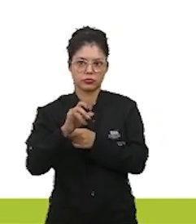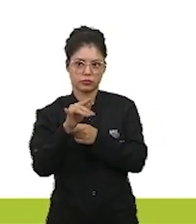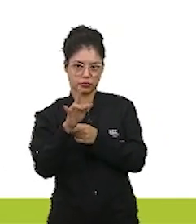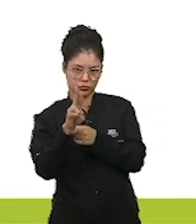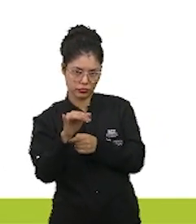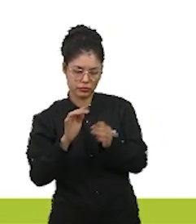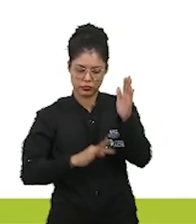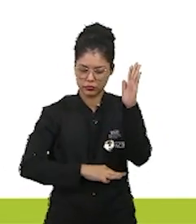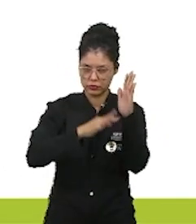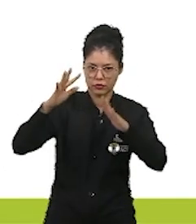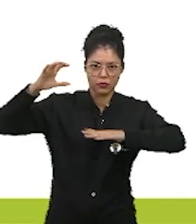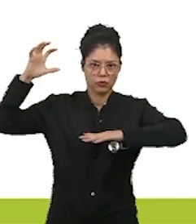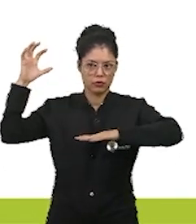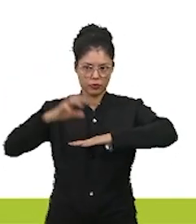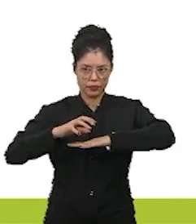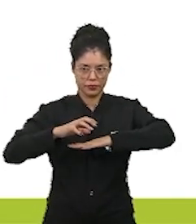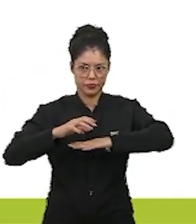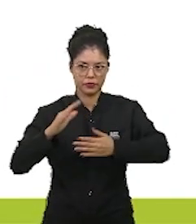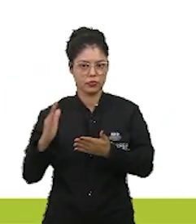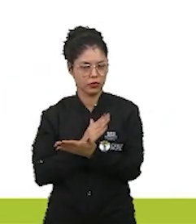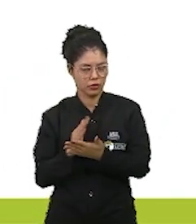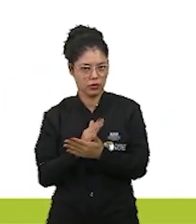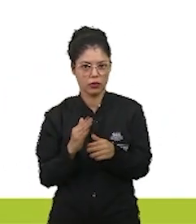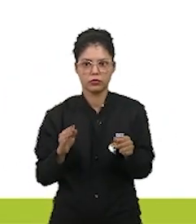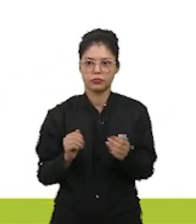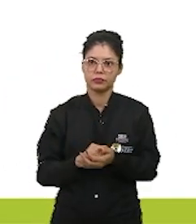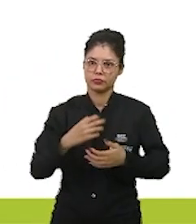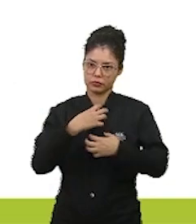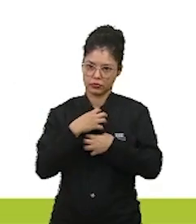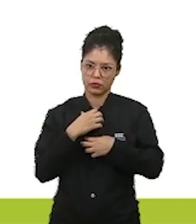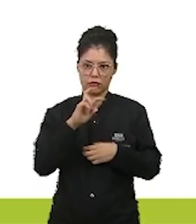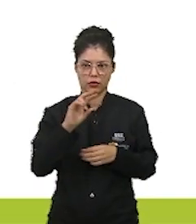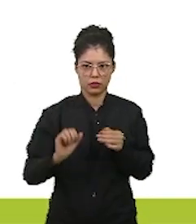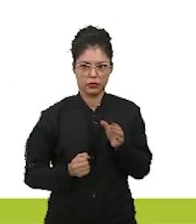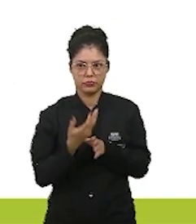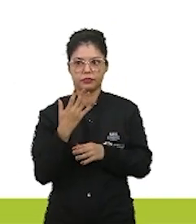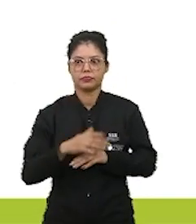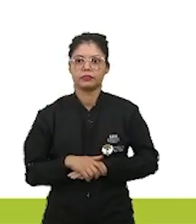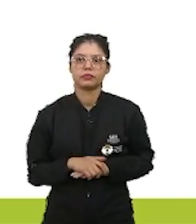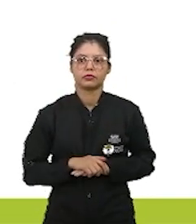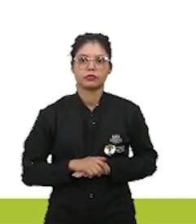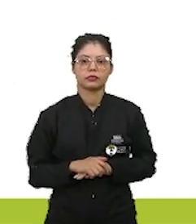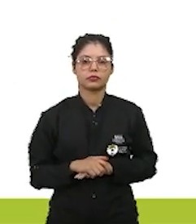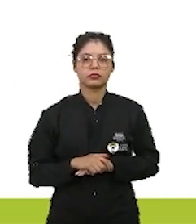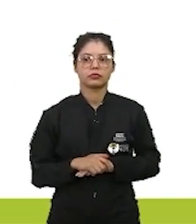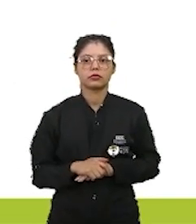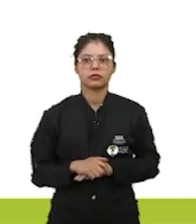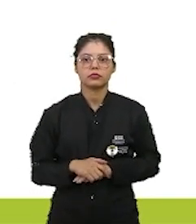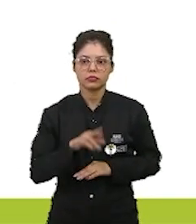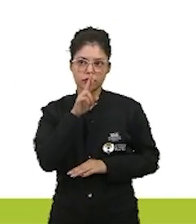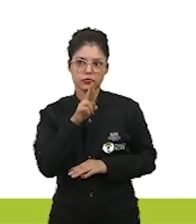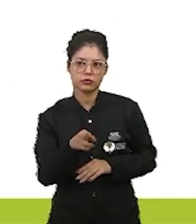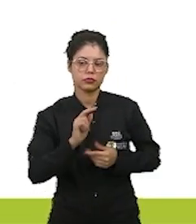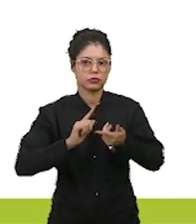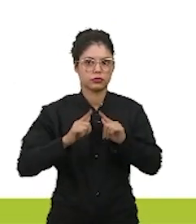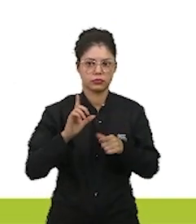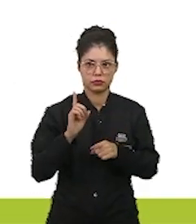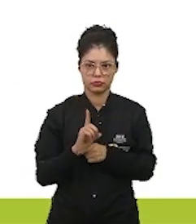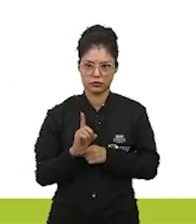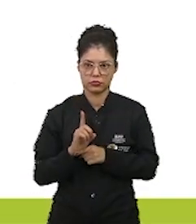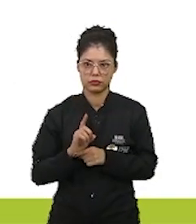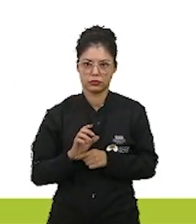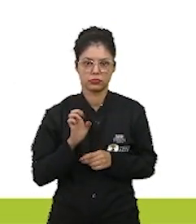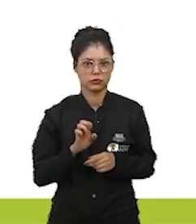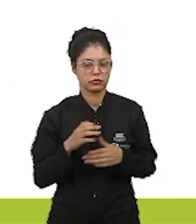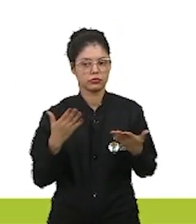por temperatura e pressão, e em algum momento ela vai se tornar aí metamórfica, tá? Então, nós temos aqui o gabarito da questão, e a